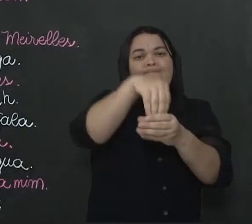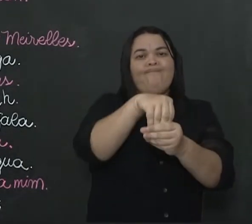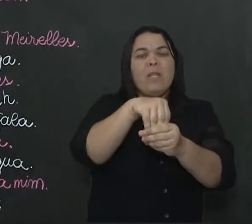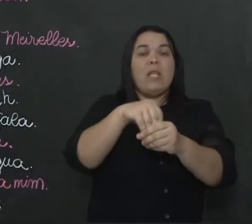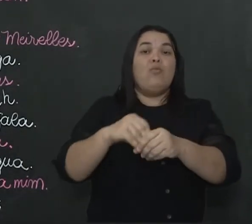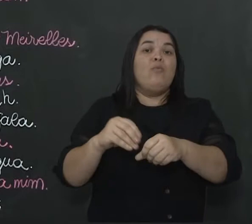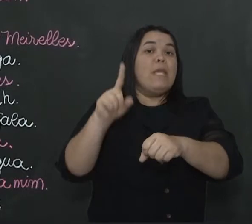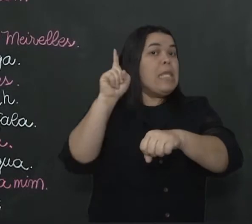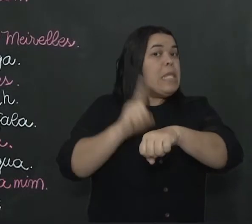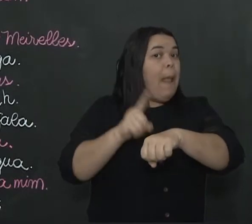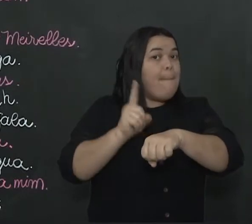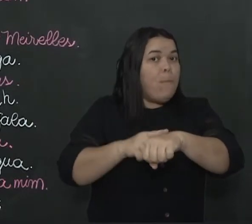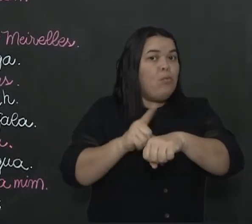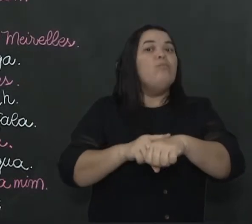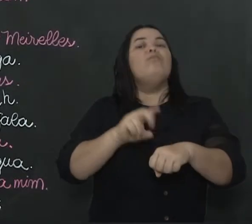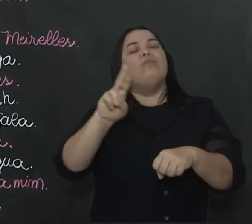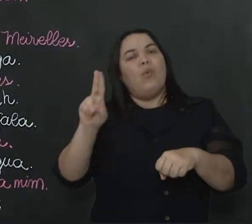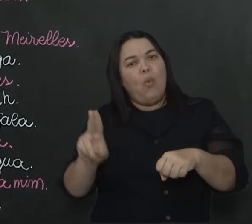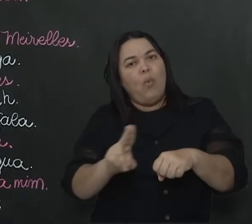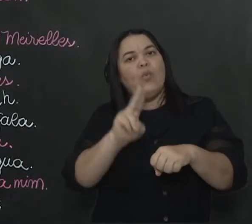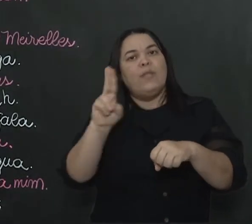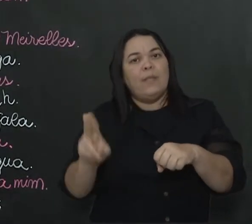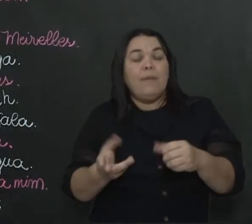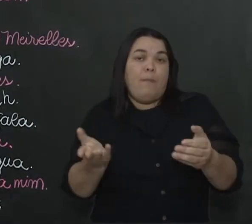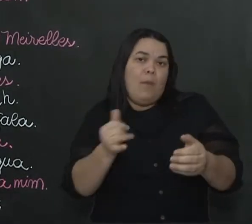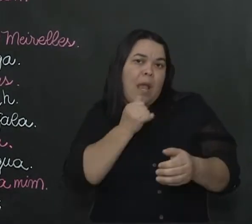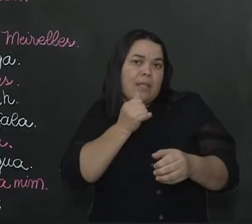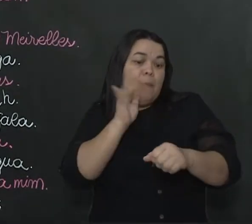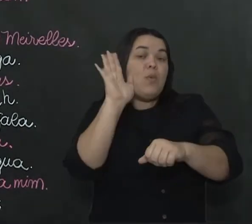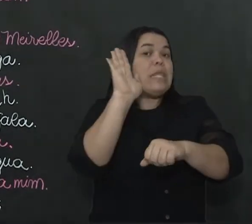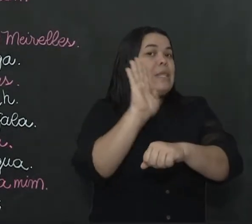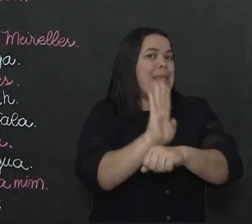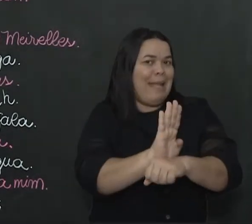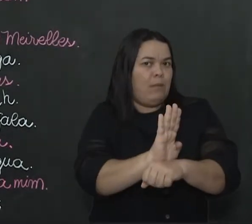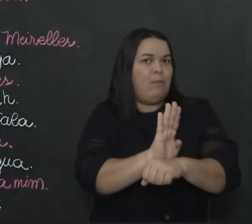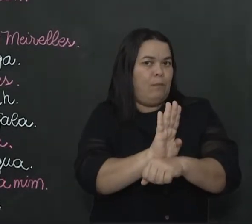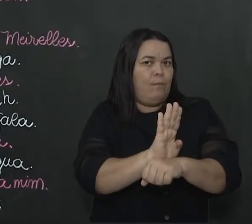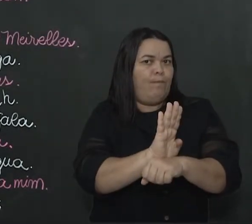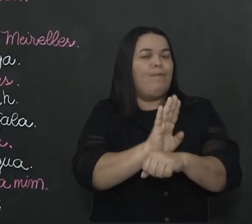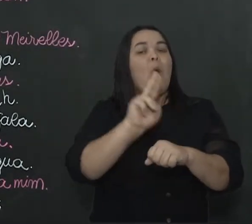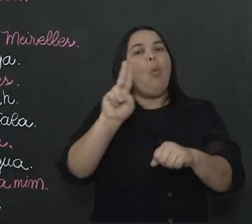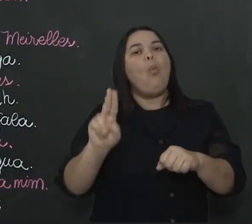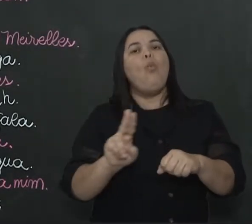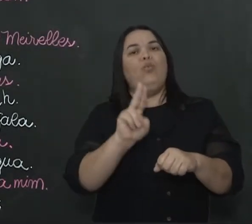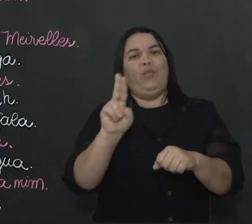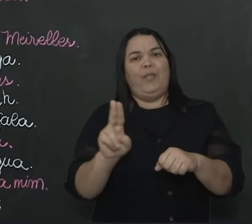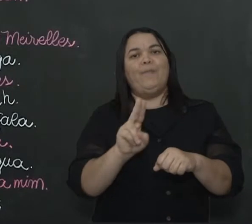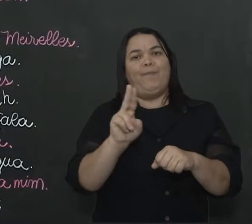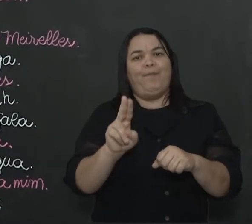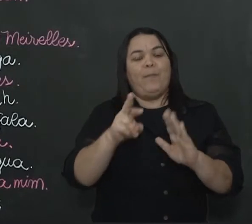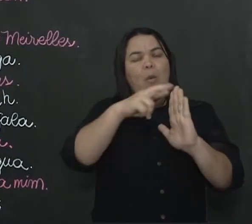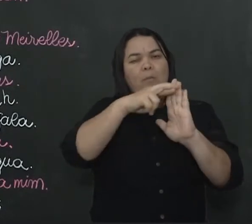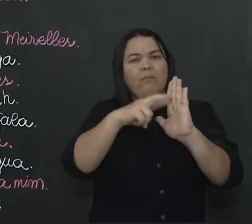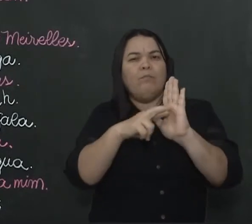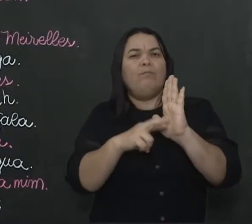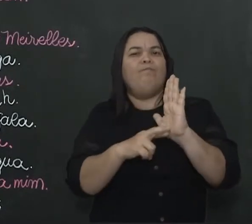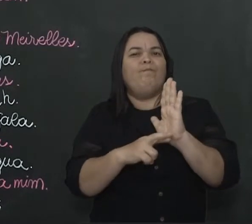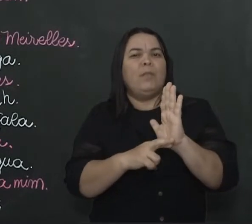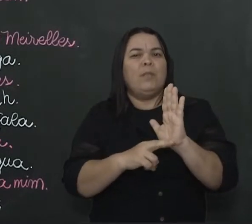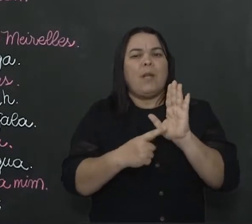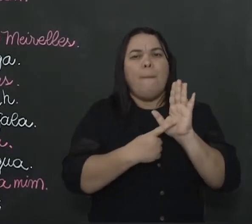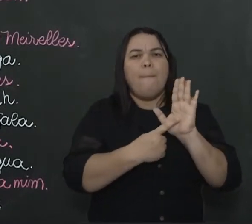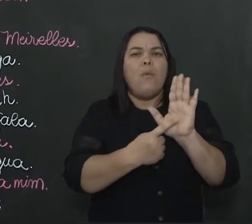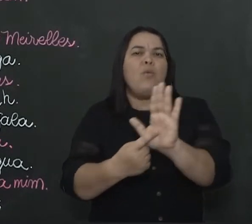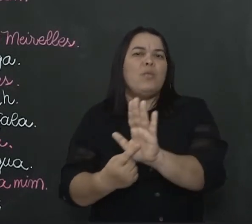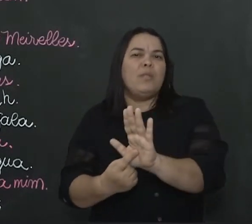o acento indicativo da crase. Essa é uma convenção, ou seja, algumas regras da crase dizem respeito à regência dos